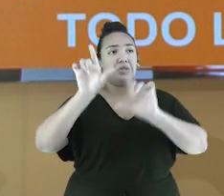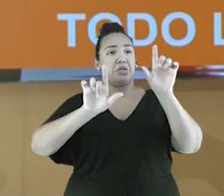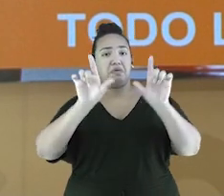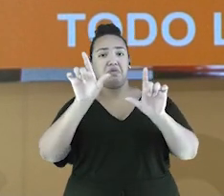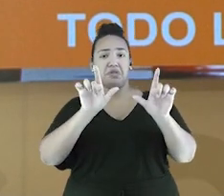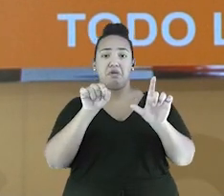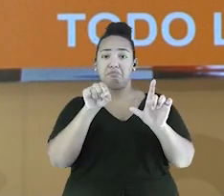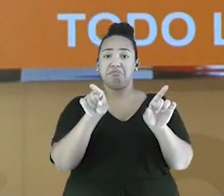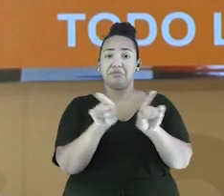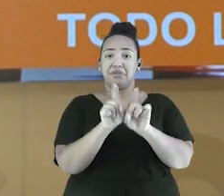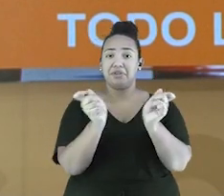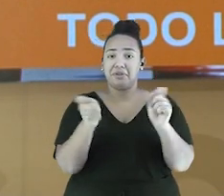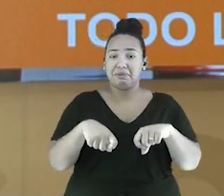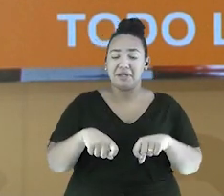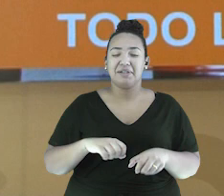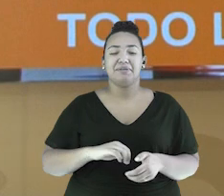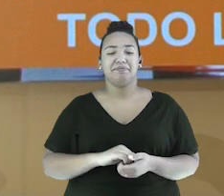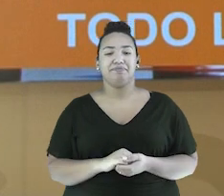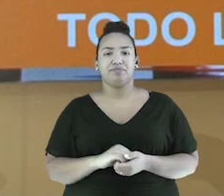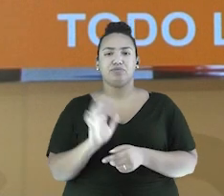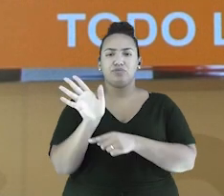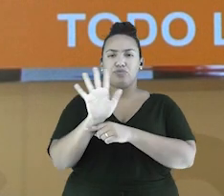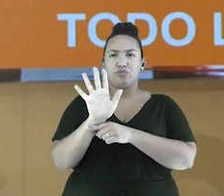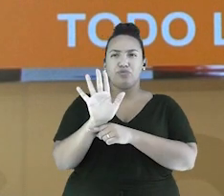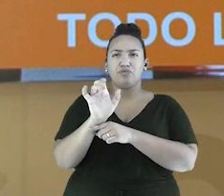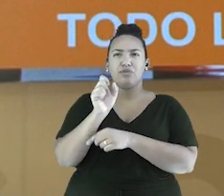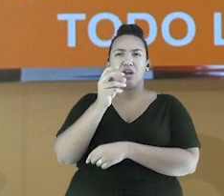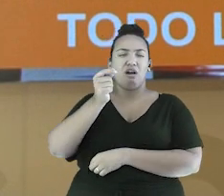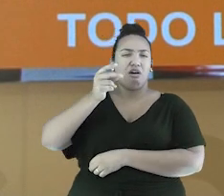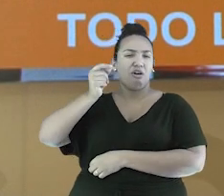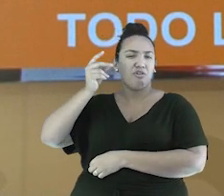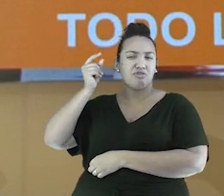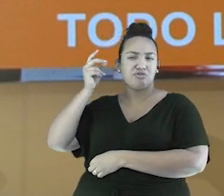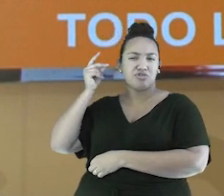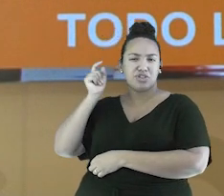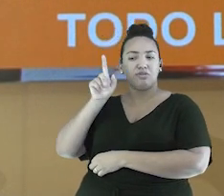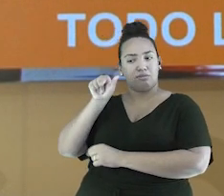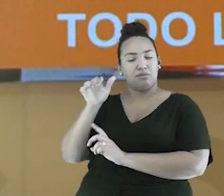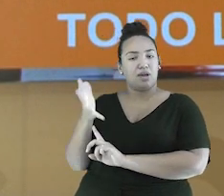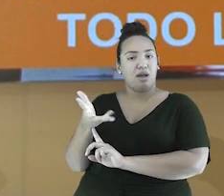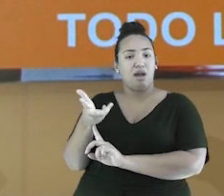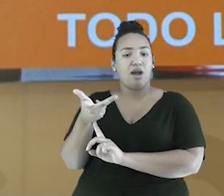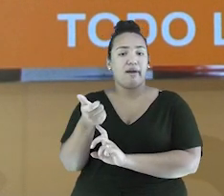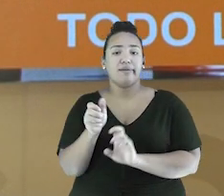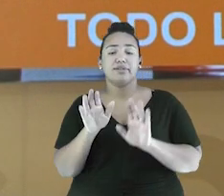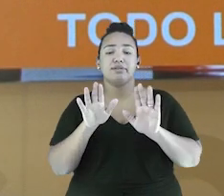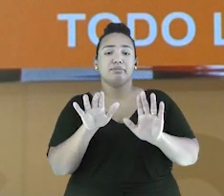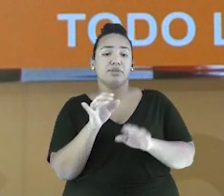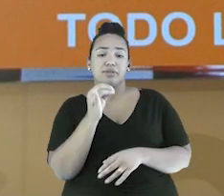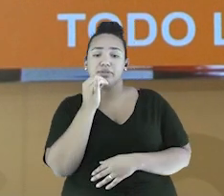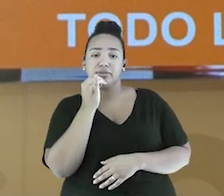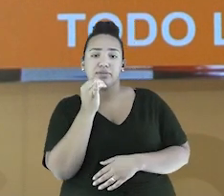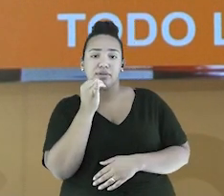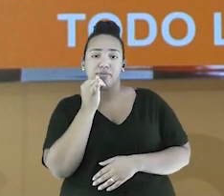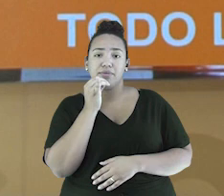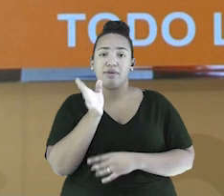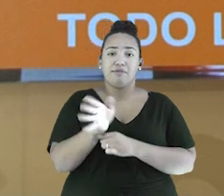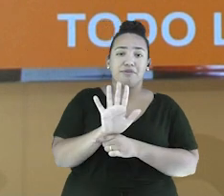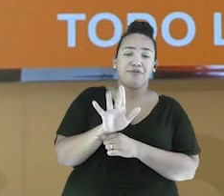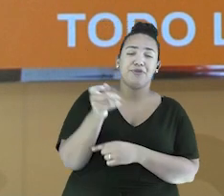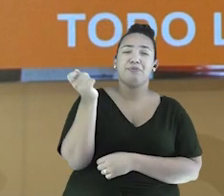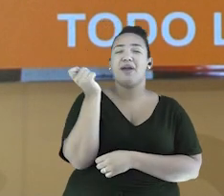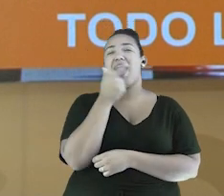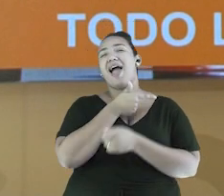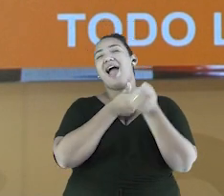de décadas atrás, feito por um cineasta consagrado, é uma obra de arte. Mas aquela comédia que só